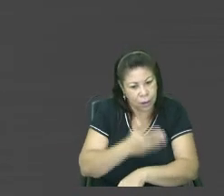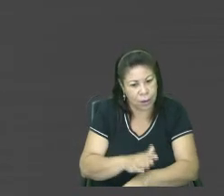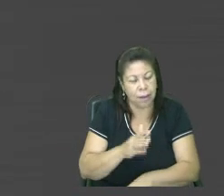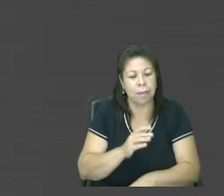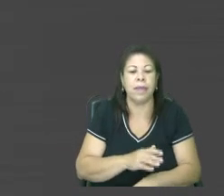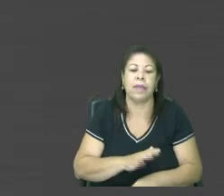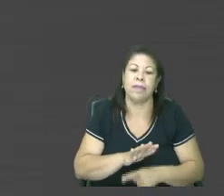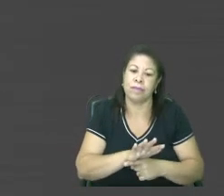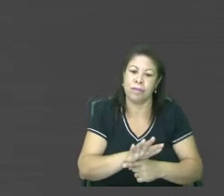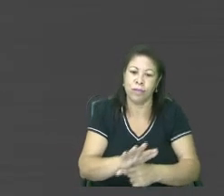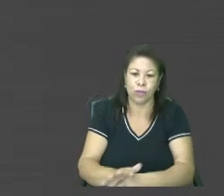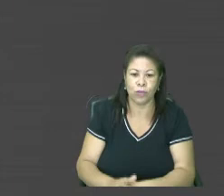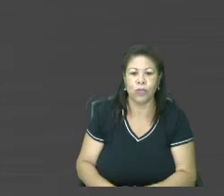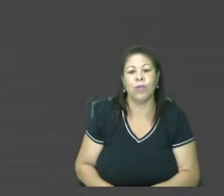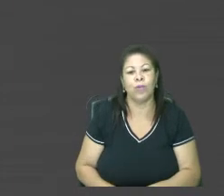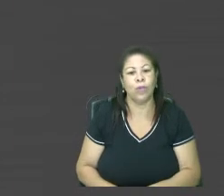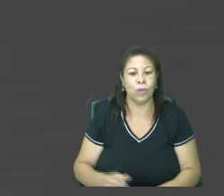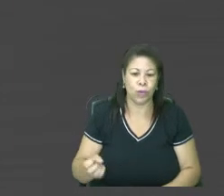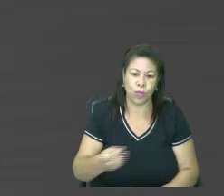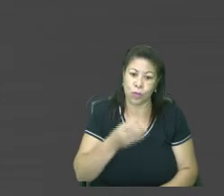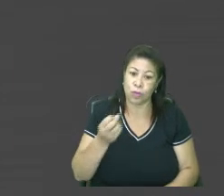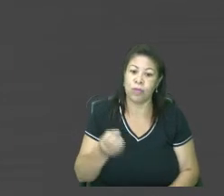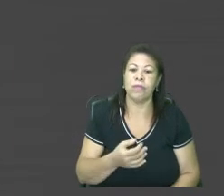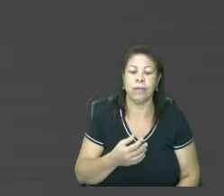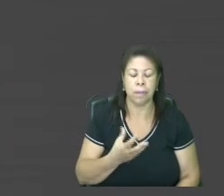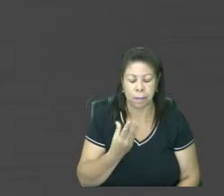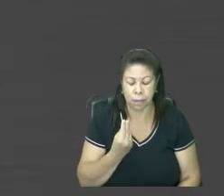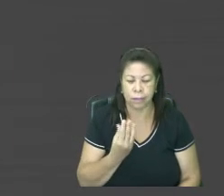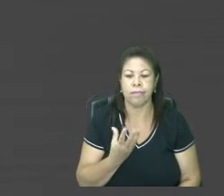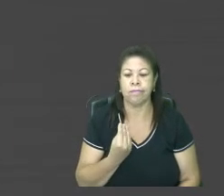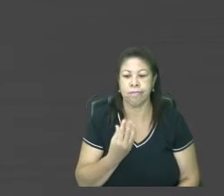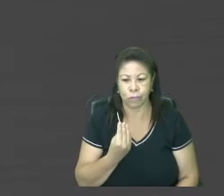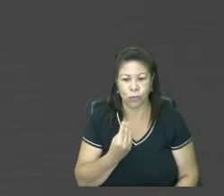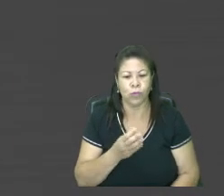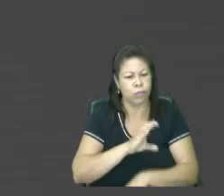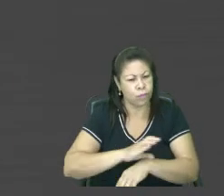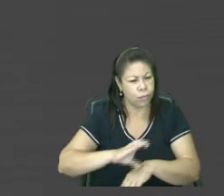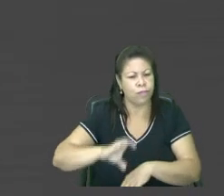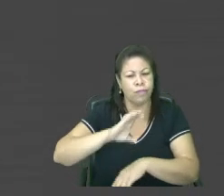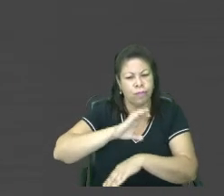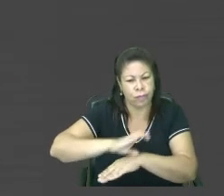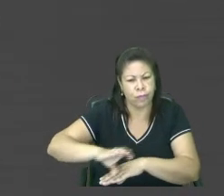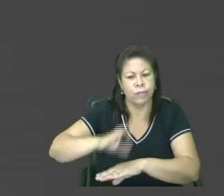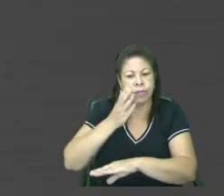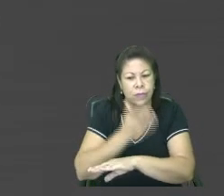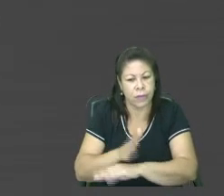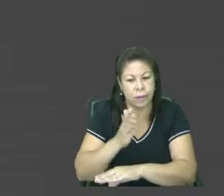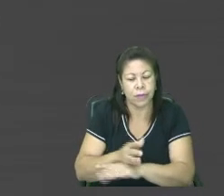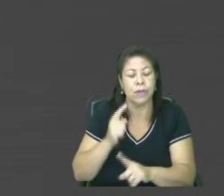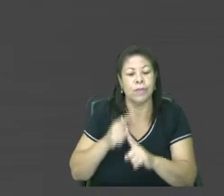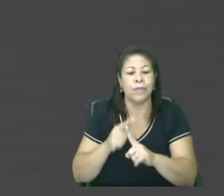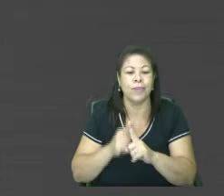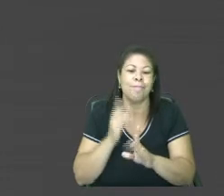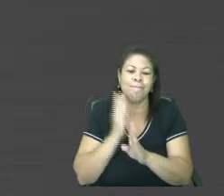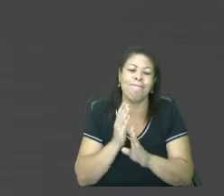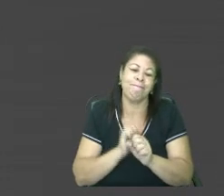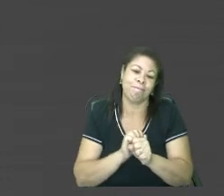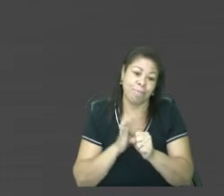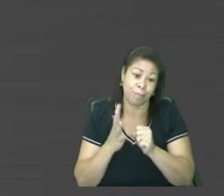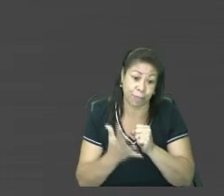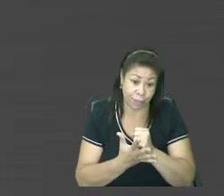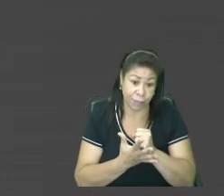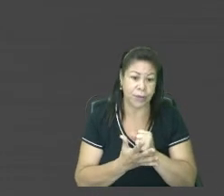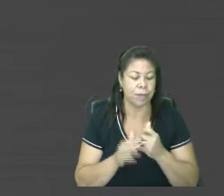em atualizações. A gente teve muita atualização e capacitações por conta da Covid, principalmente, né?